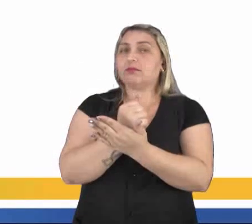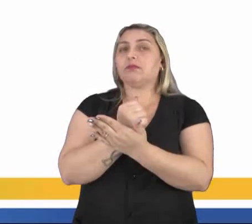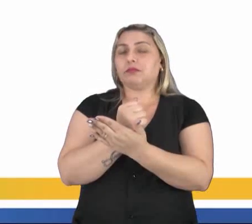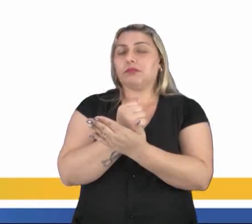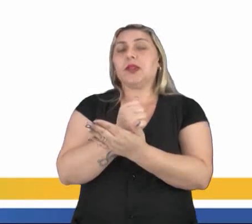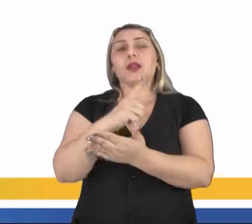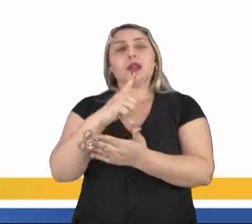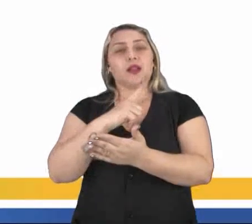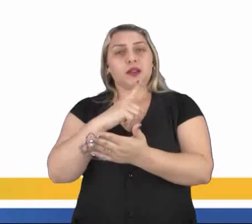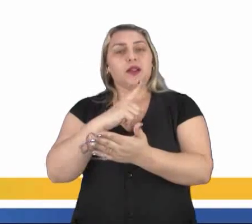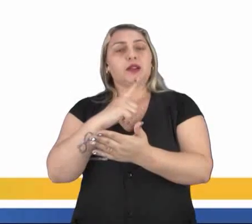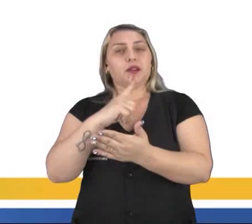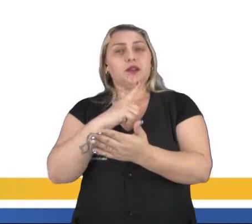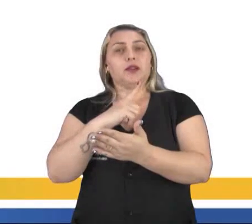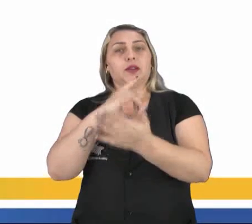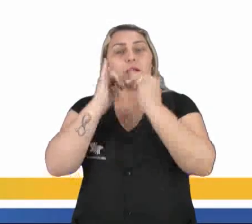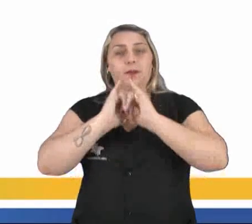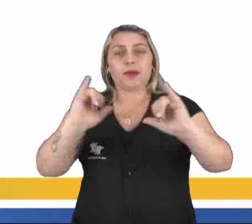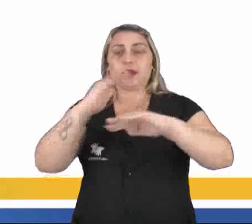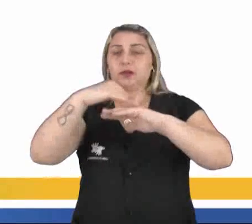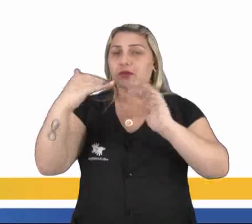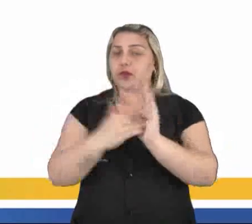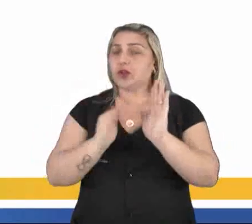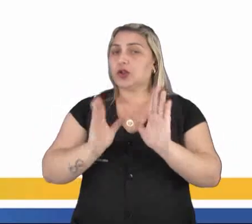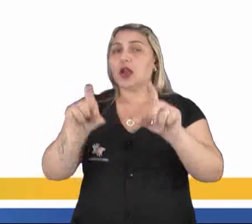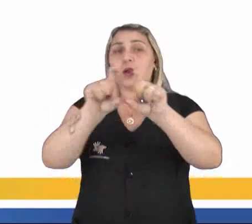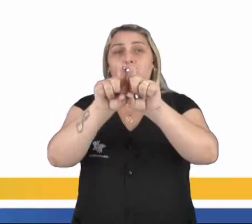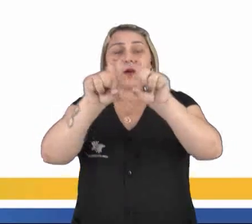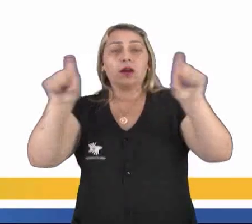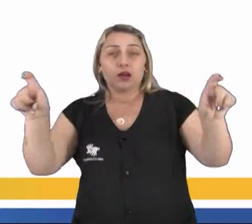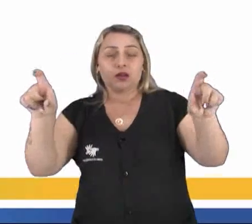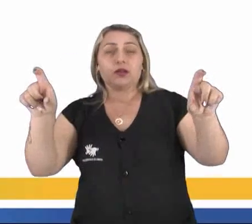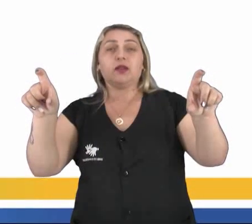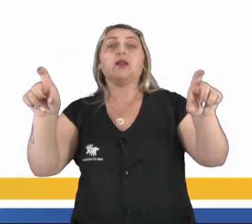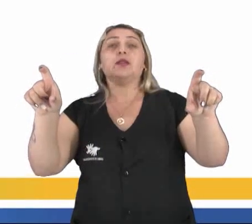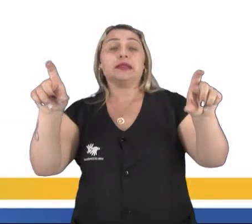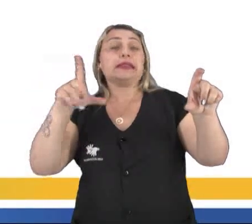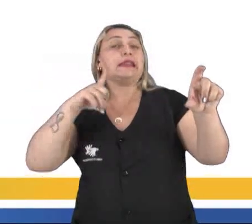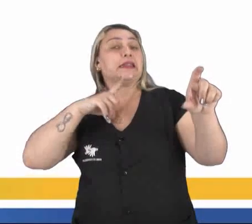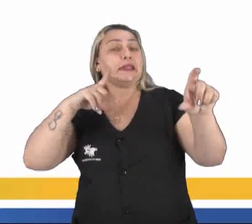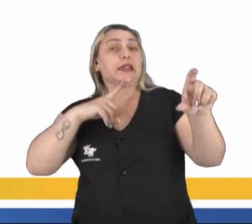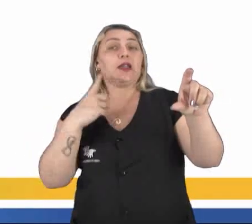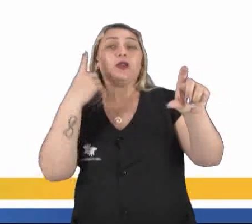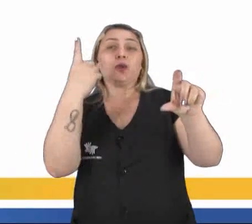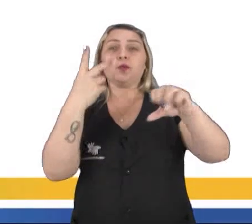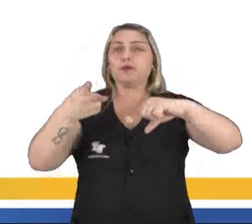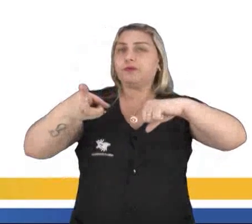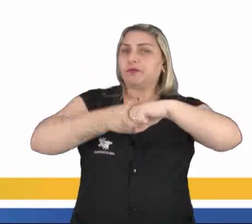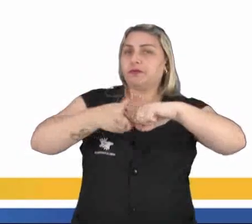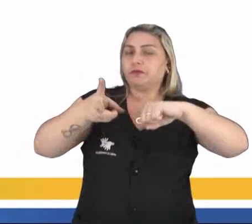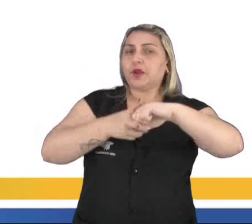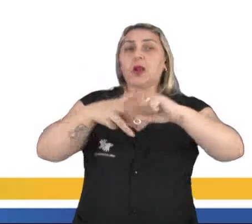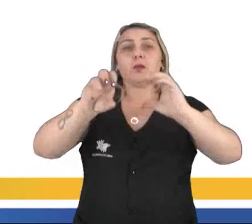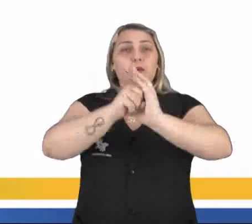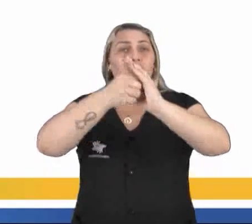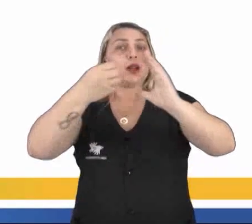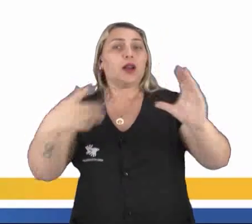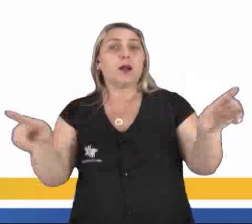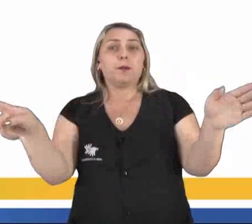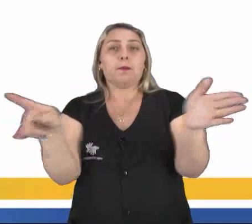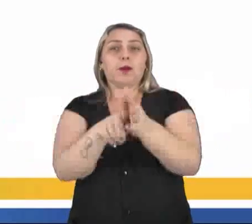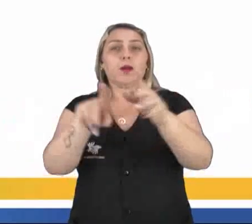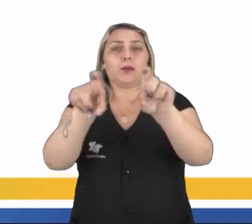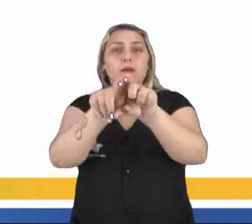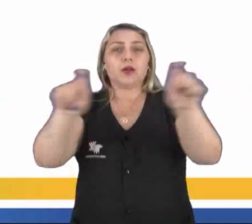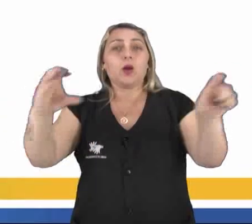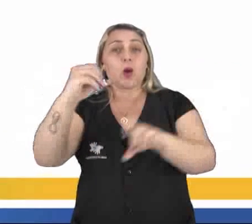sentido completo, tá bom? Já a oração é um enunciado que contém um verbo, é uma característica da oração,